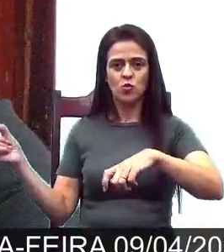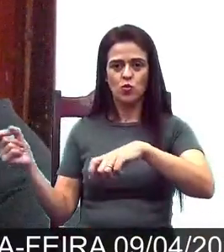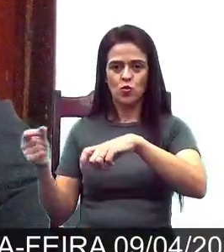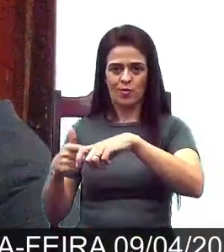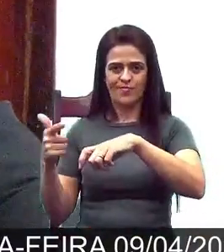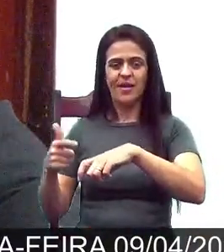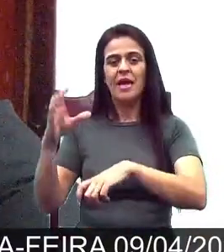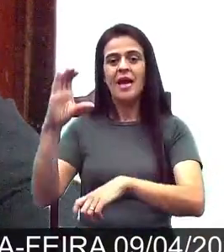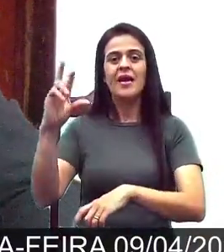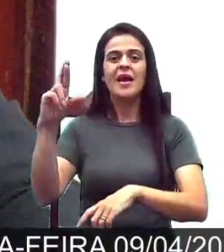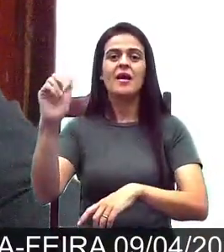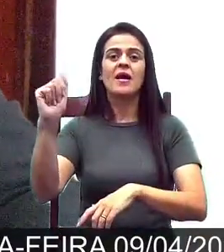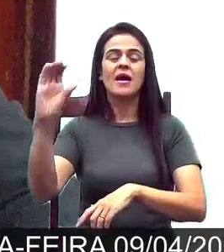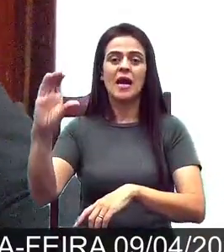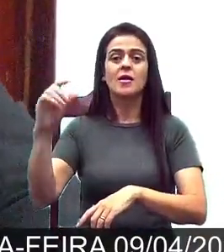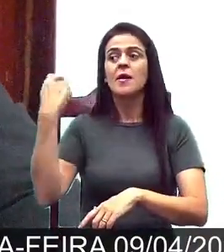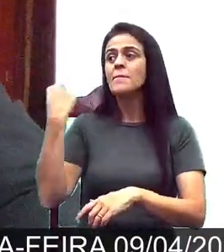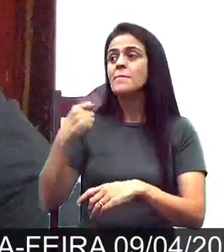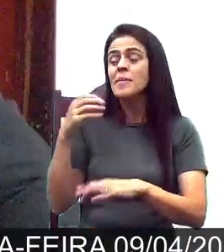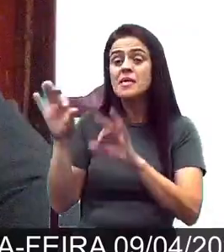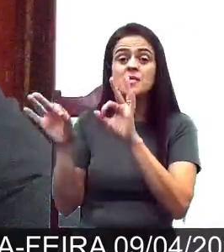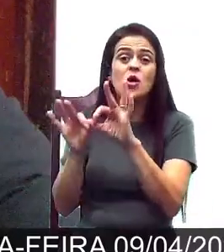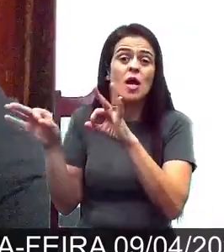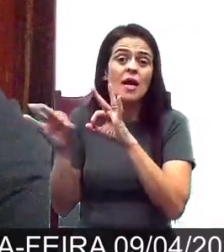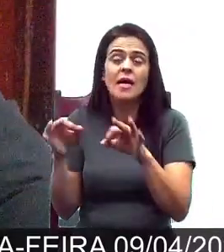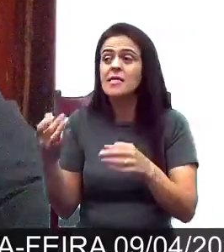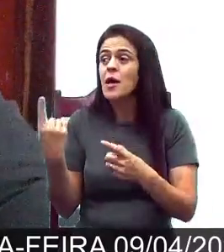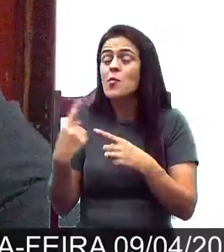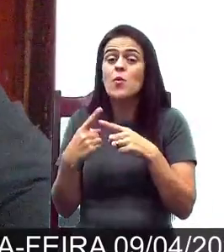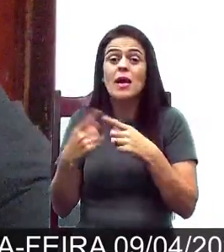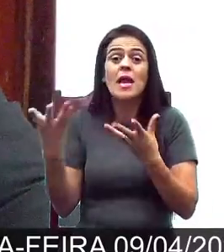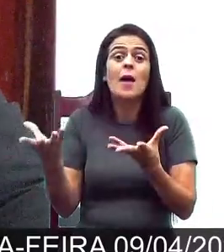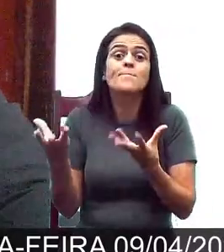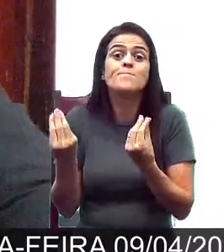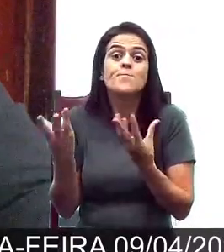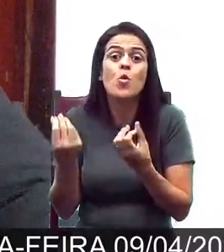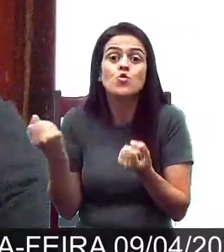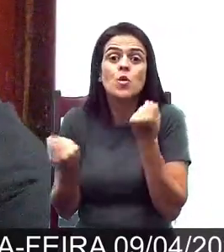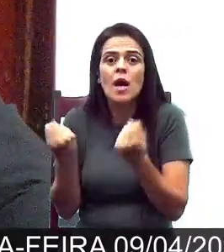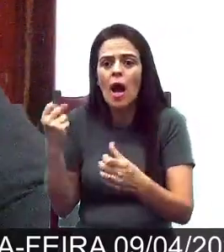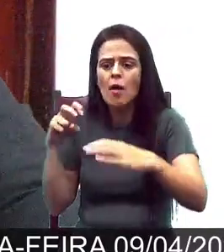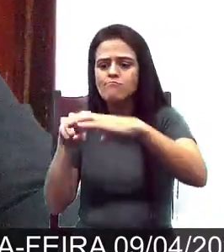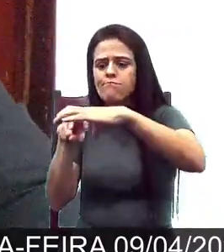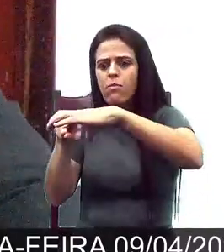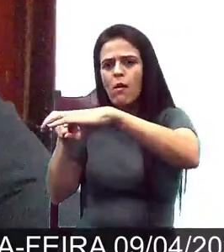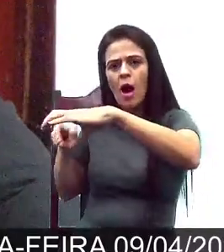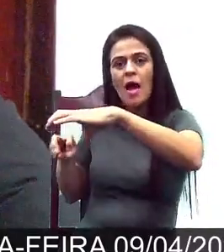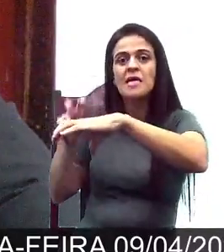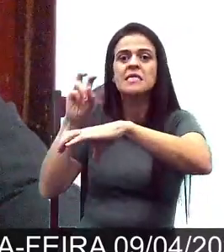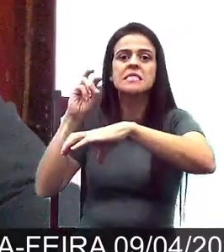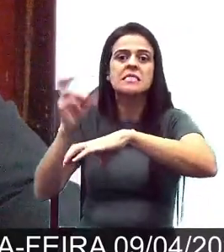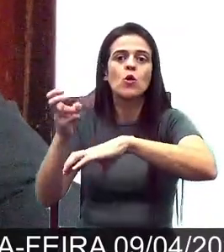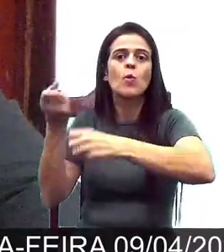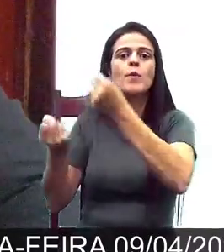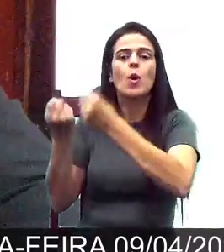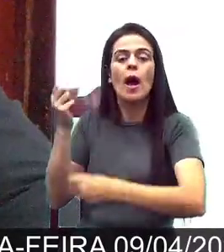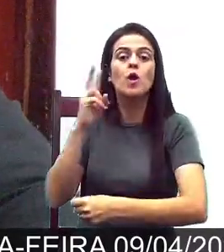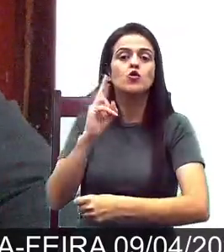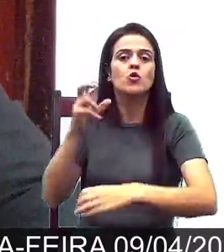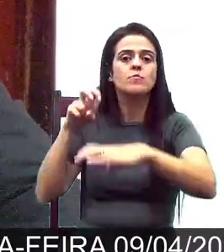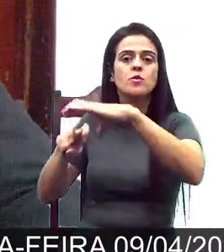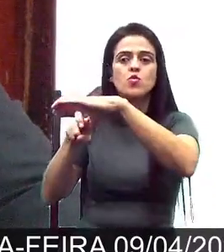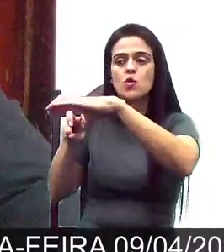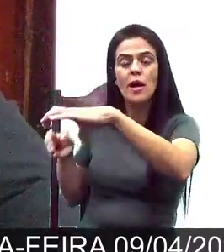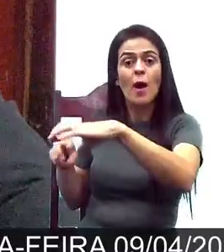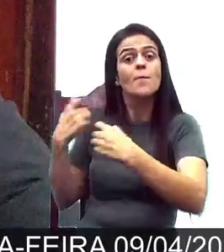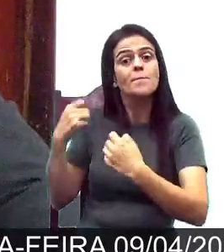Genervino da Fonseca. Porque ali não foi feito para caber ali 5 mil carros, 3 mil carros, 2 mil carros. Então, assim,